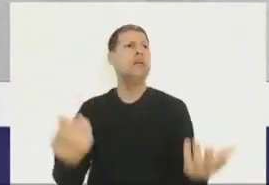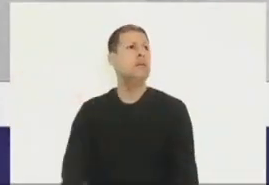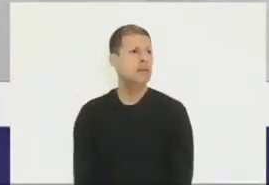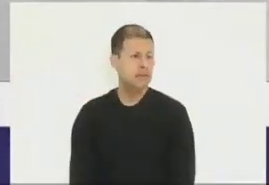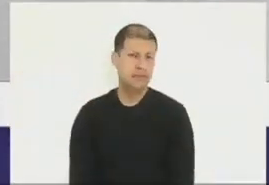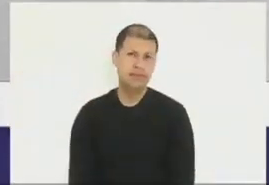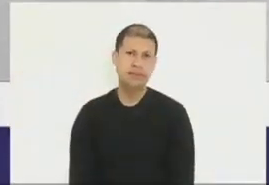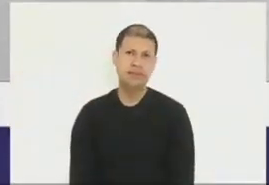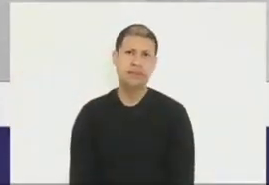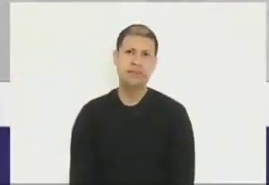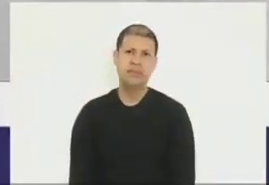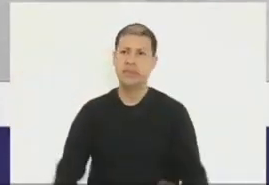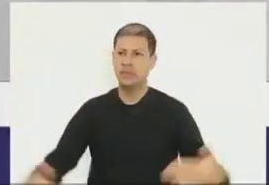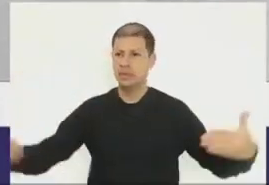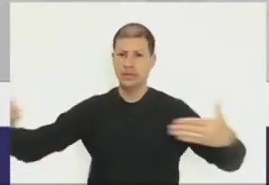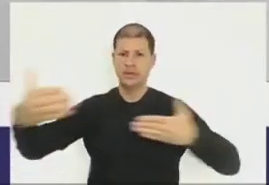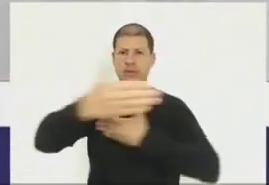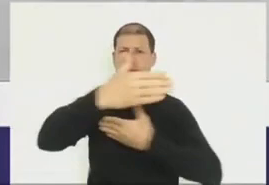As transversais